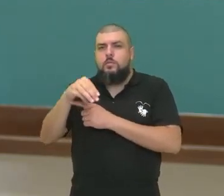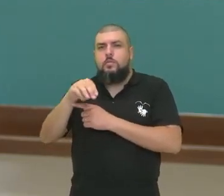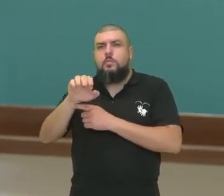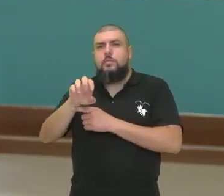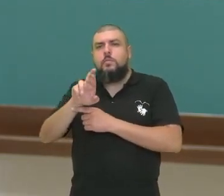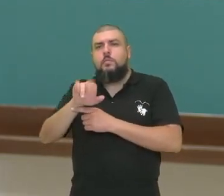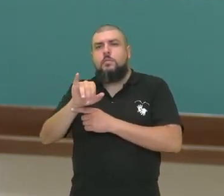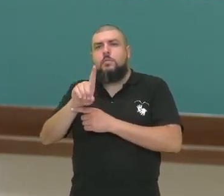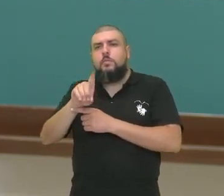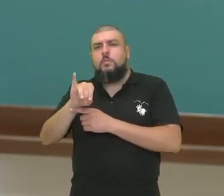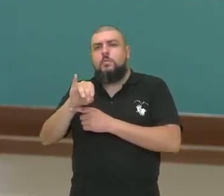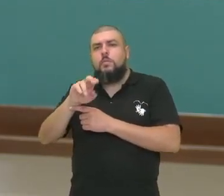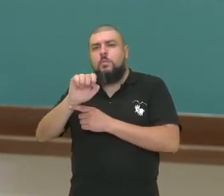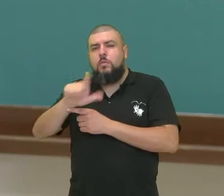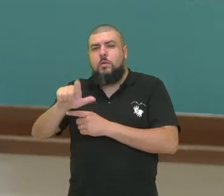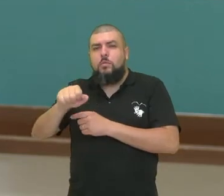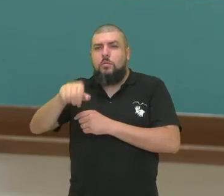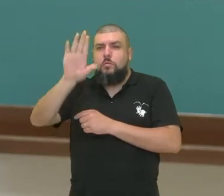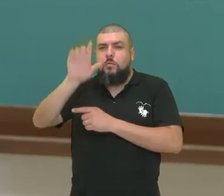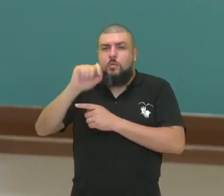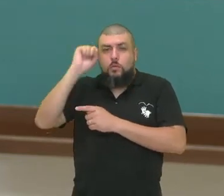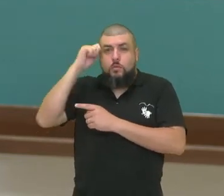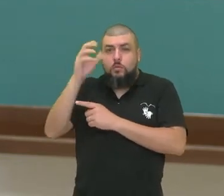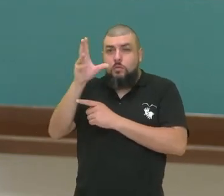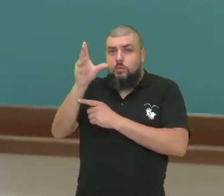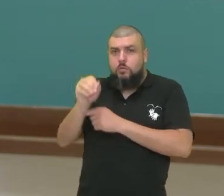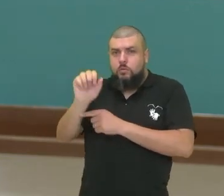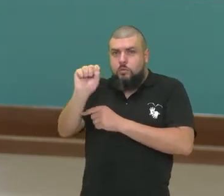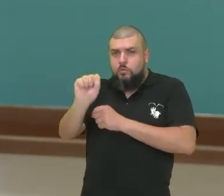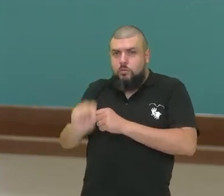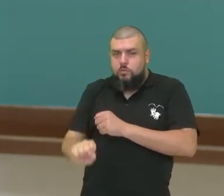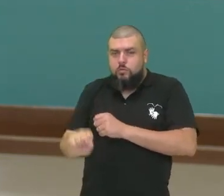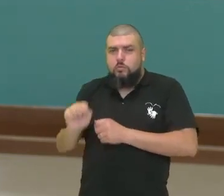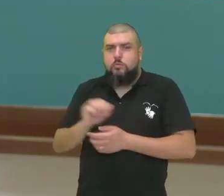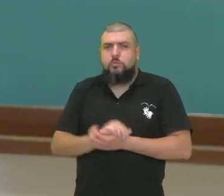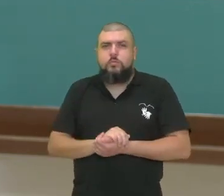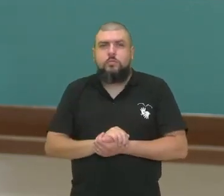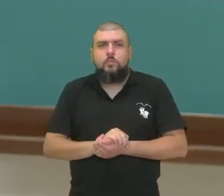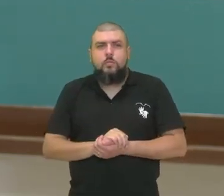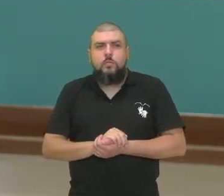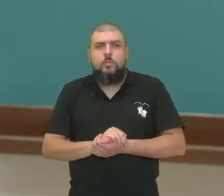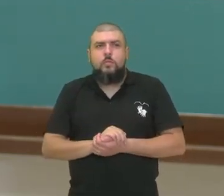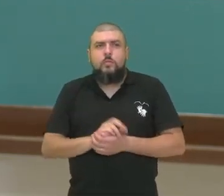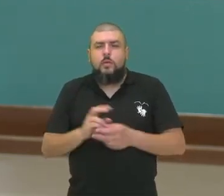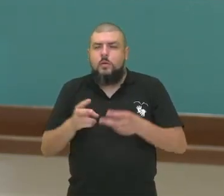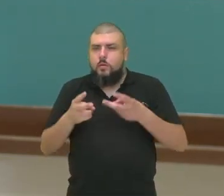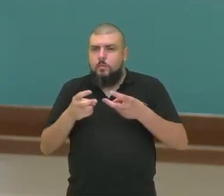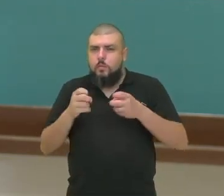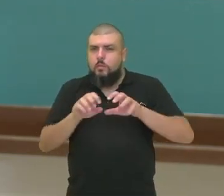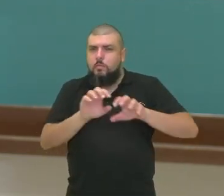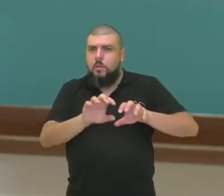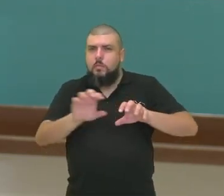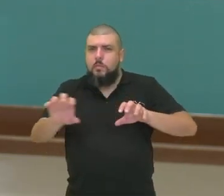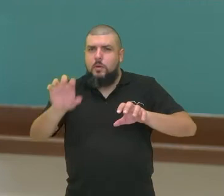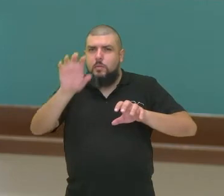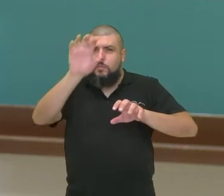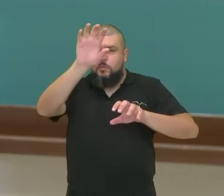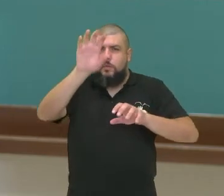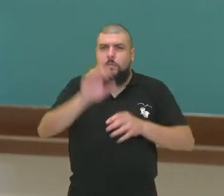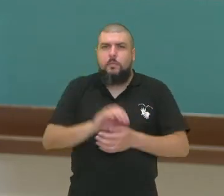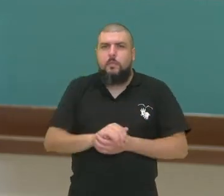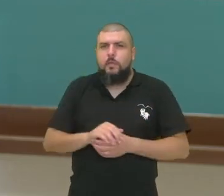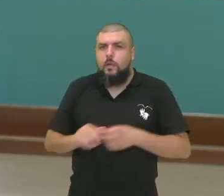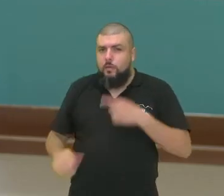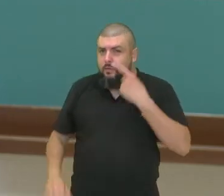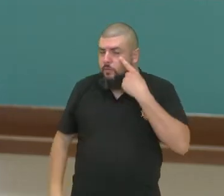sul dessa porção do continente africano, ok? Então observe a localização de cada uma delas, né? E temos também as planícies, né?